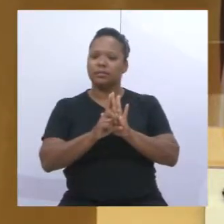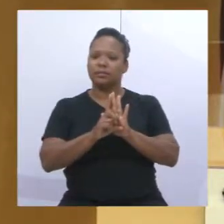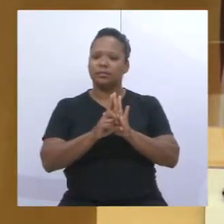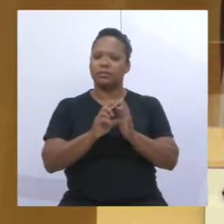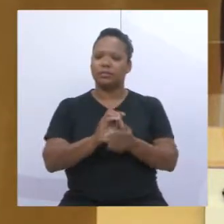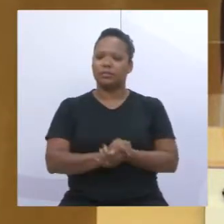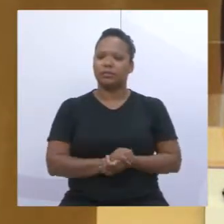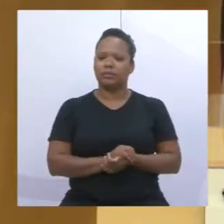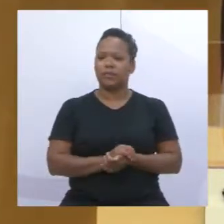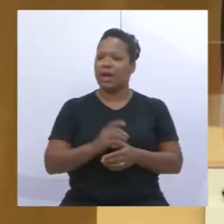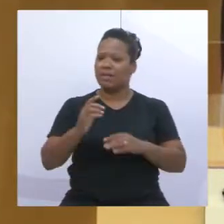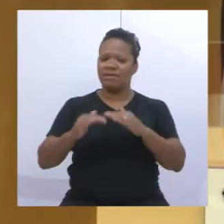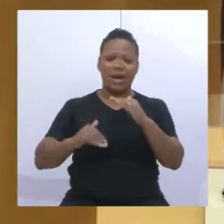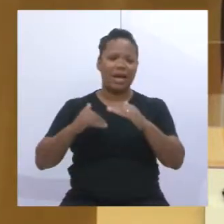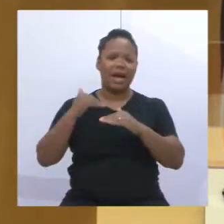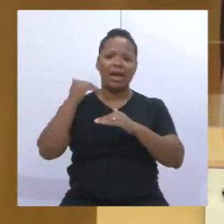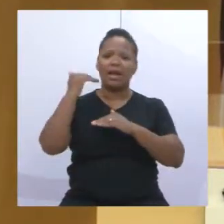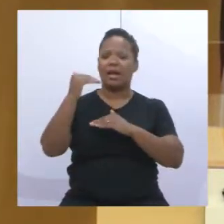do Legislativo,